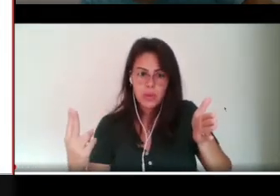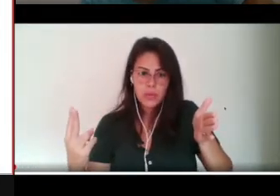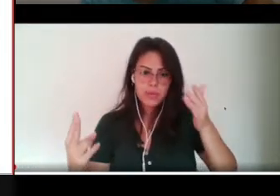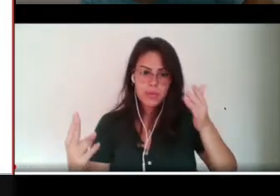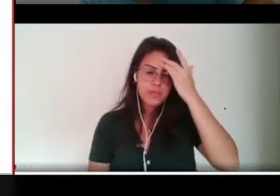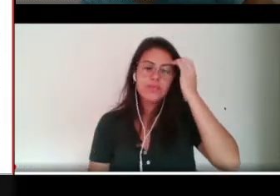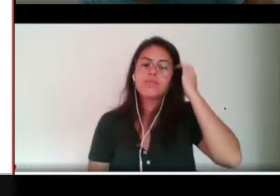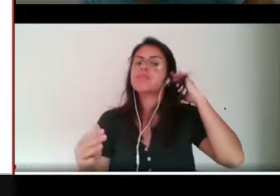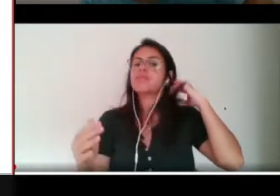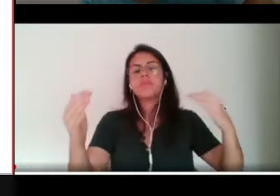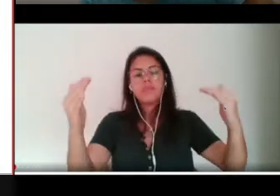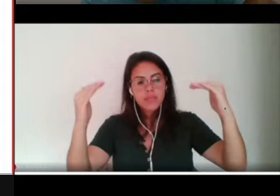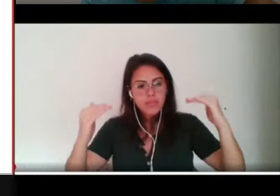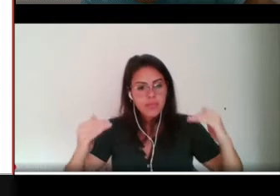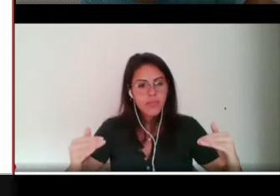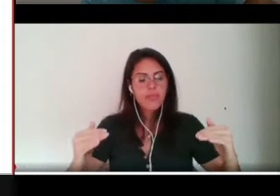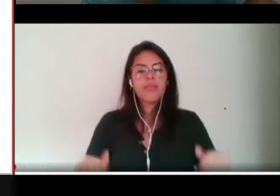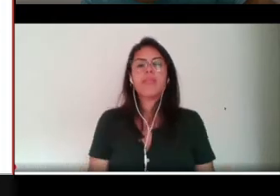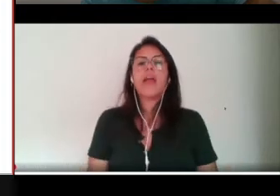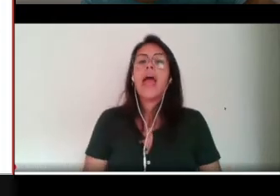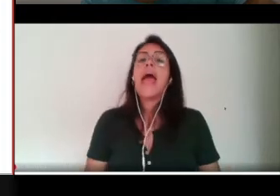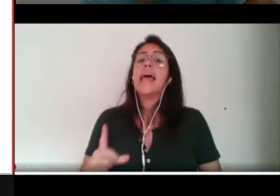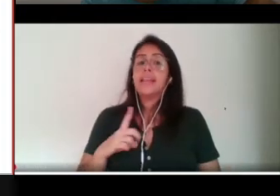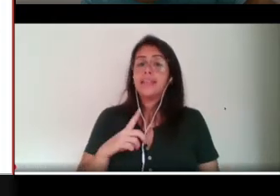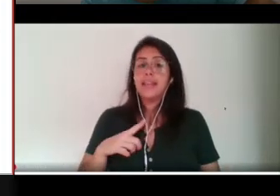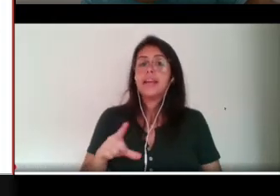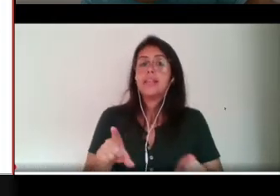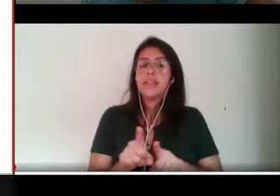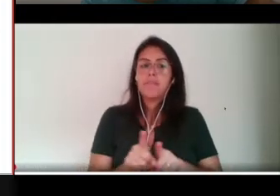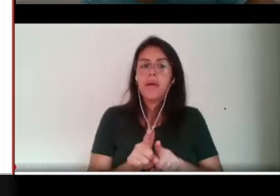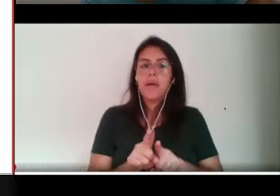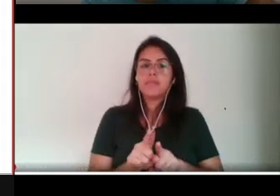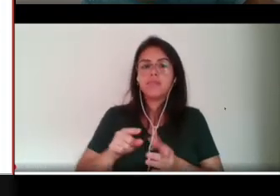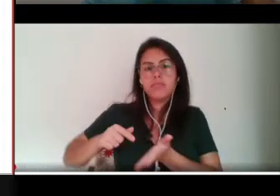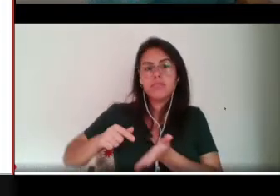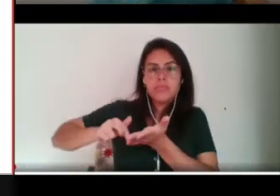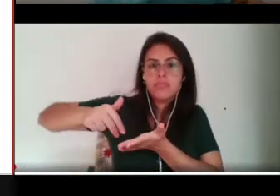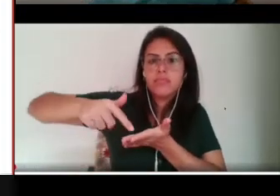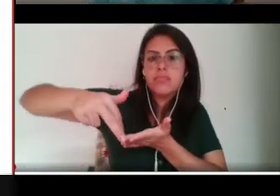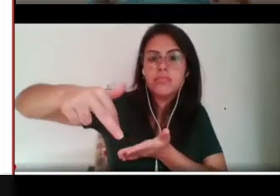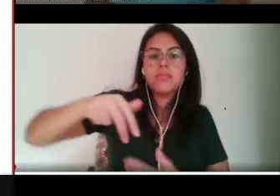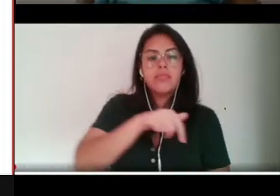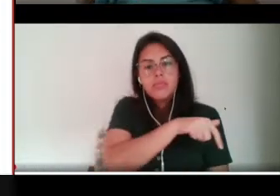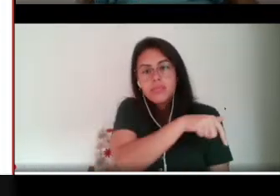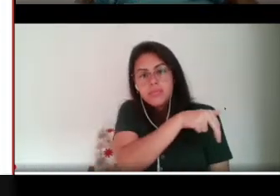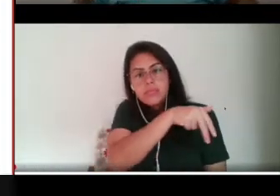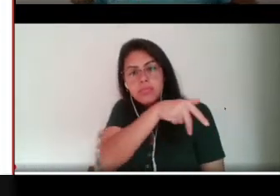deslocamento ΔX1, e daqui para cá eu tenho um deslocamento ΔX2.